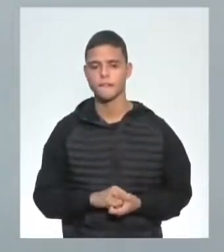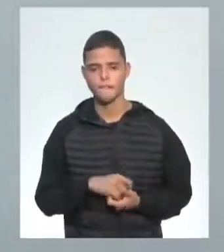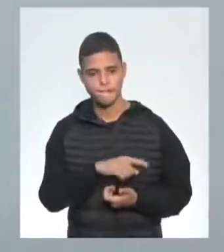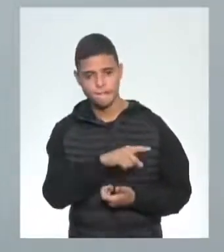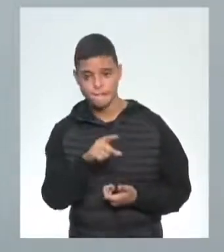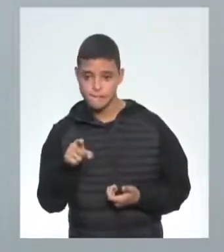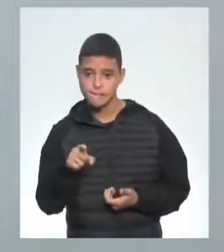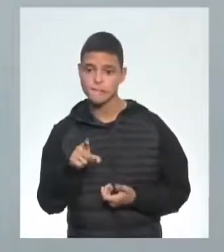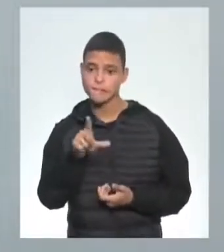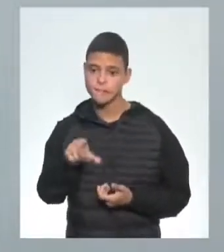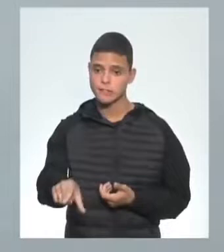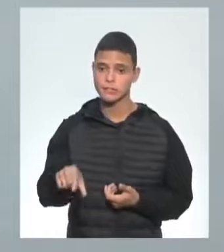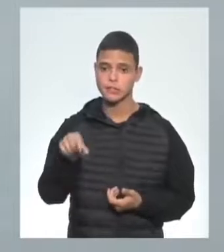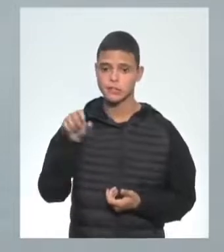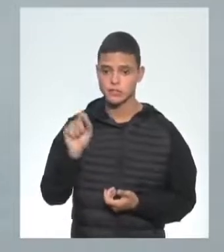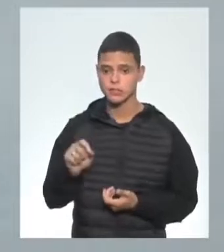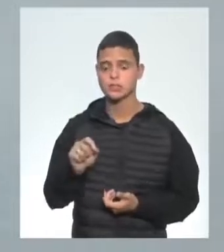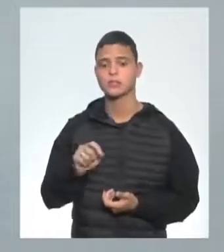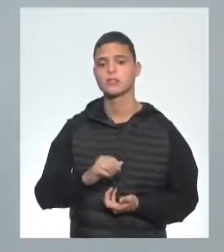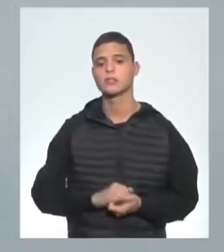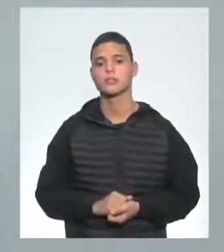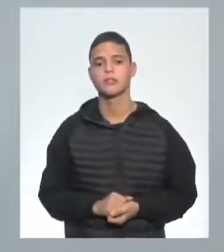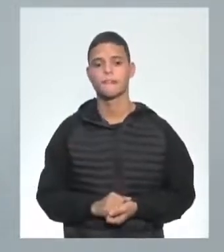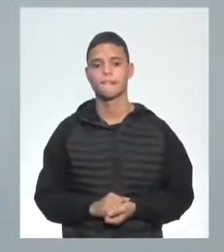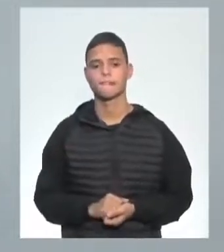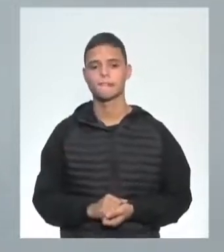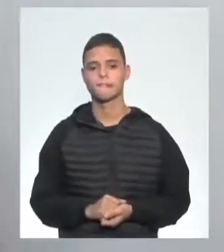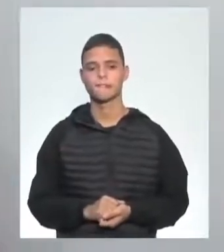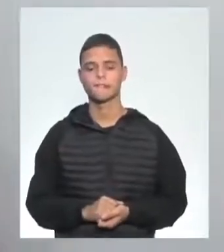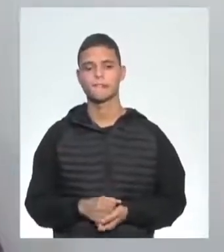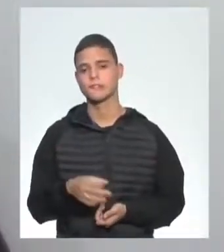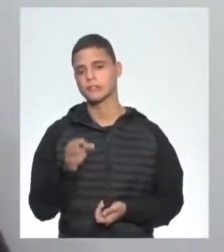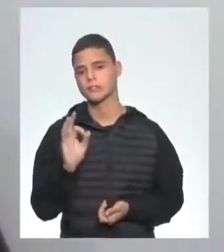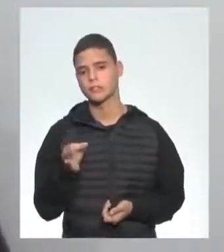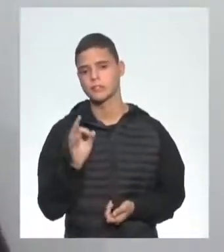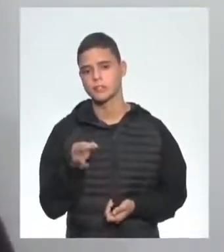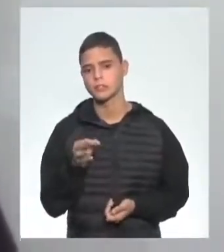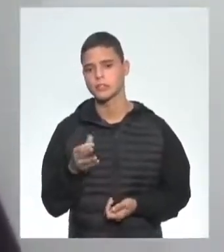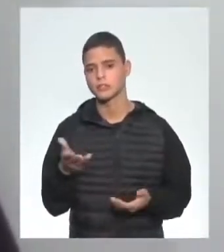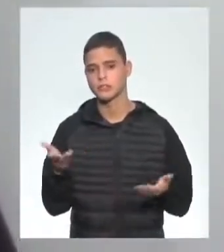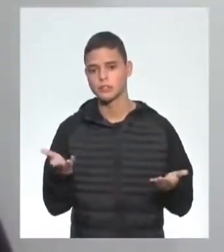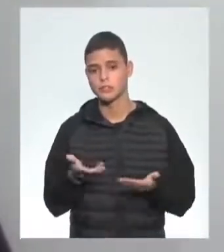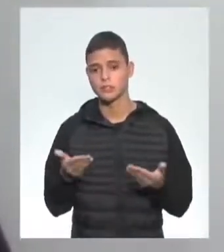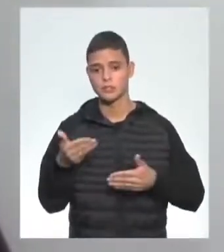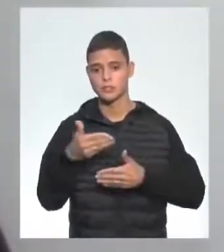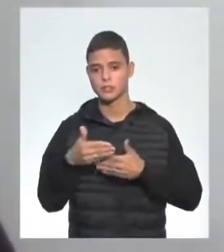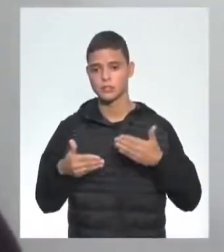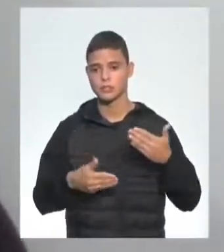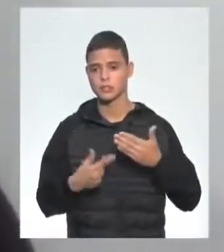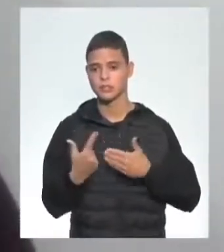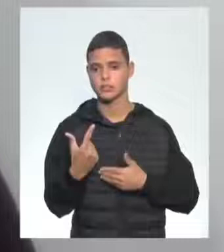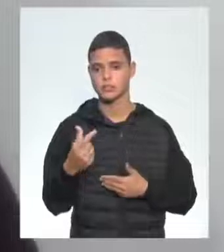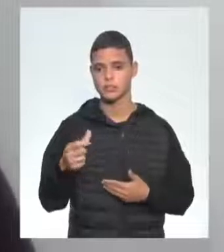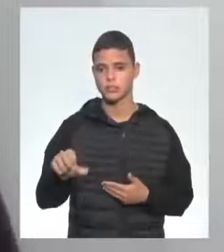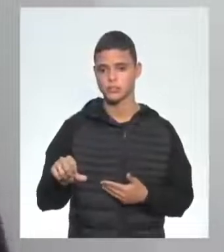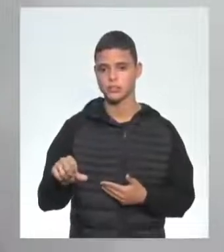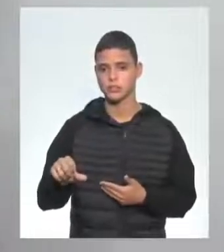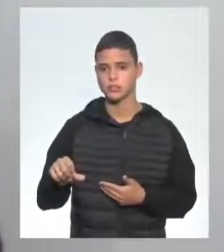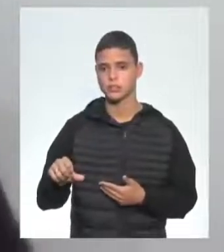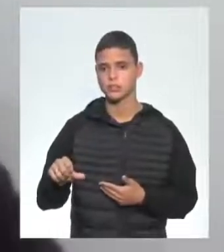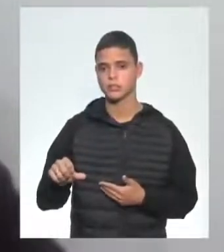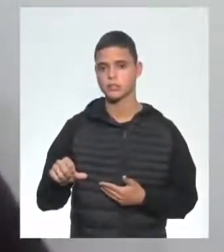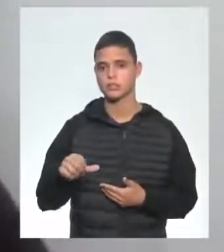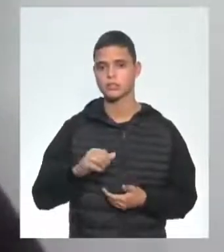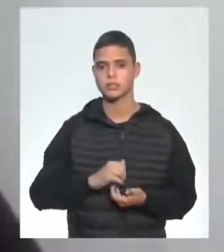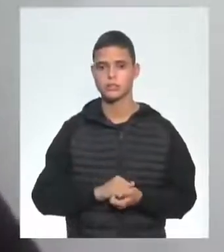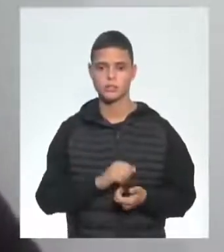você escolhe o seu caminho em algum momento da sua vida. Exatamente. E vamos para o slide número 19 da produção, porque temos que passar